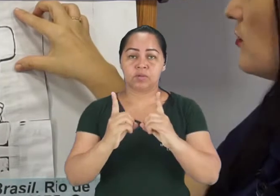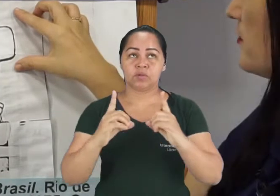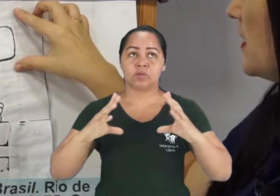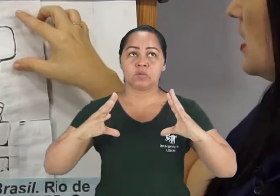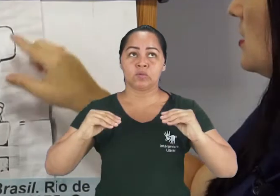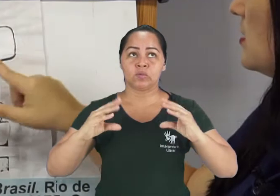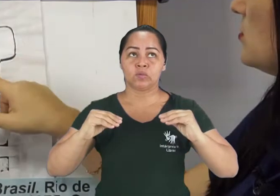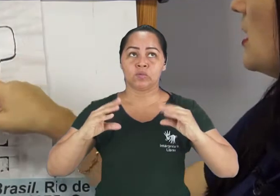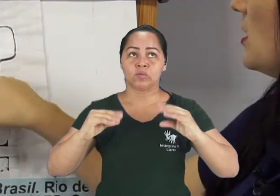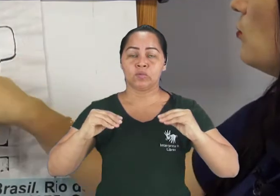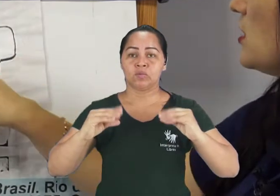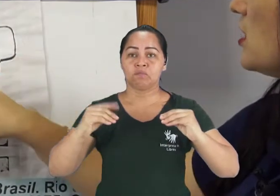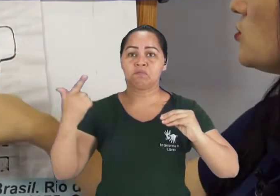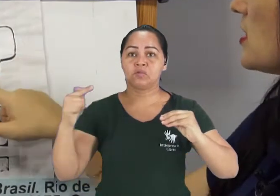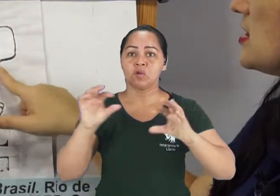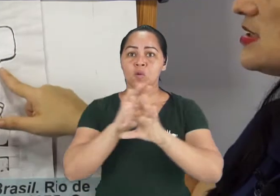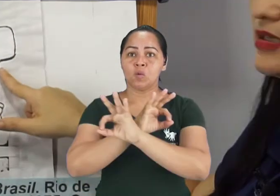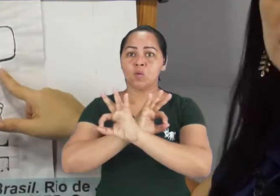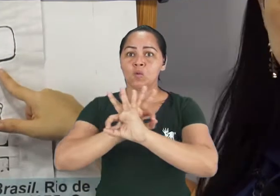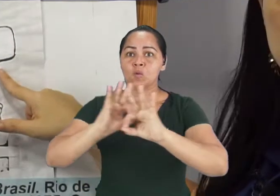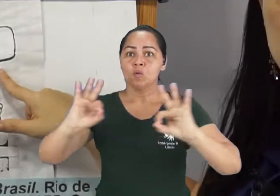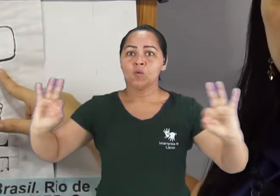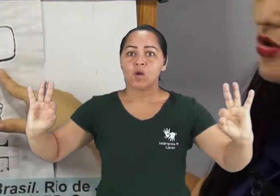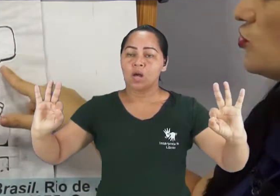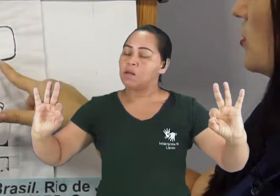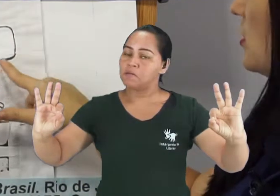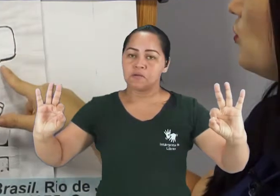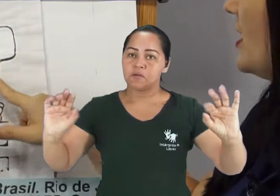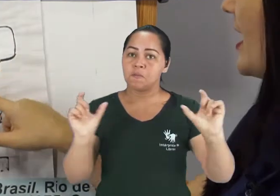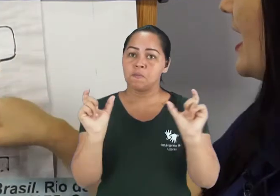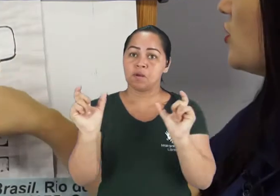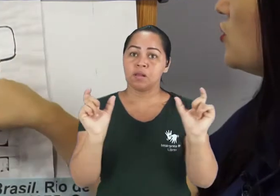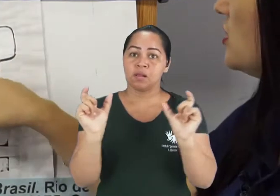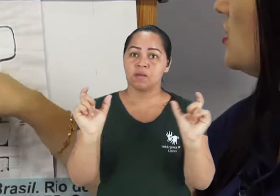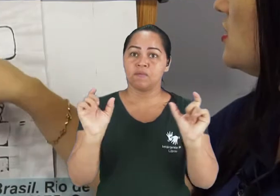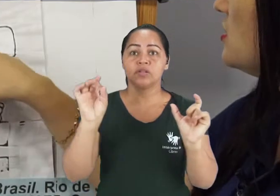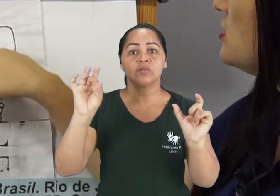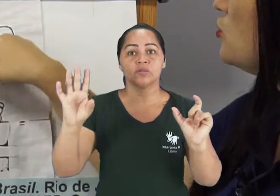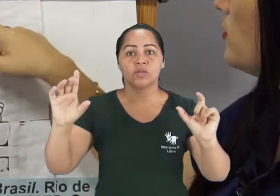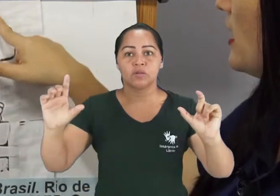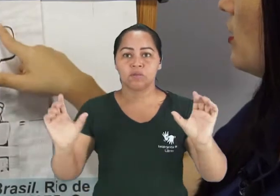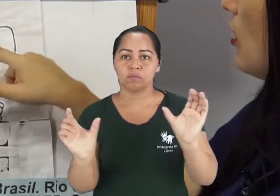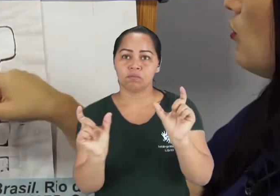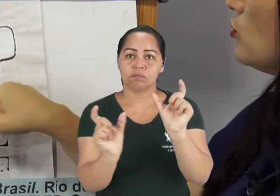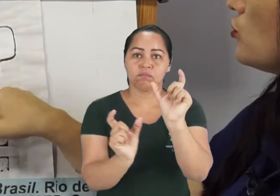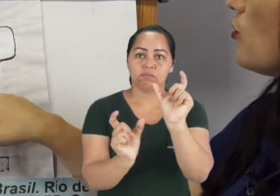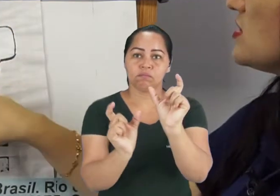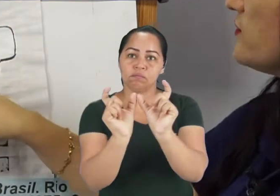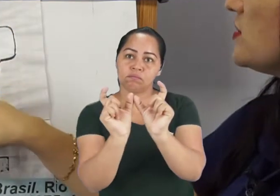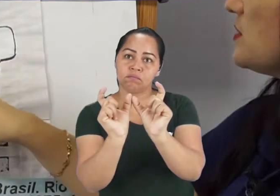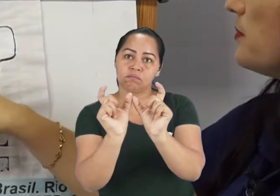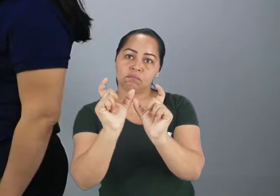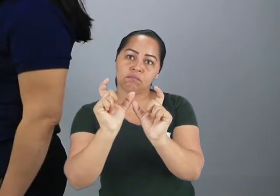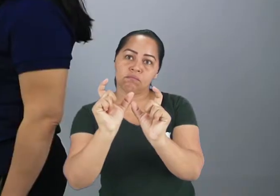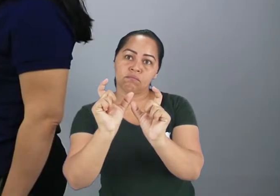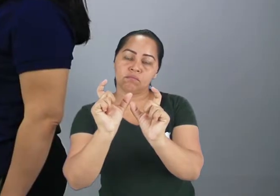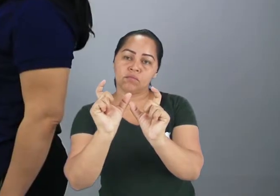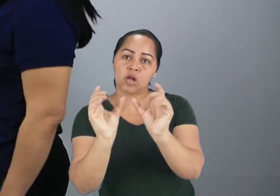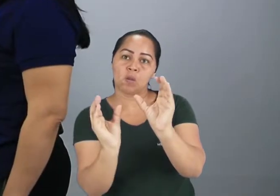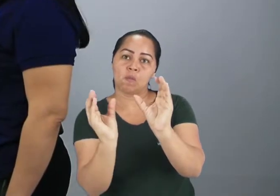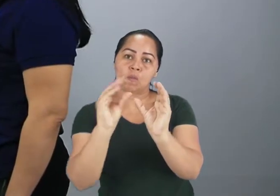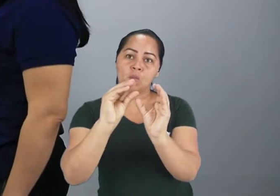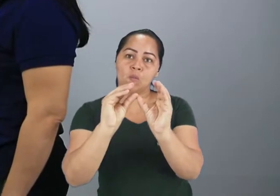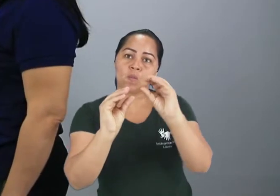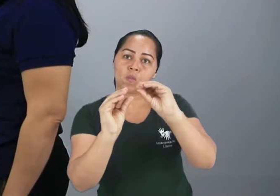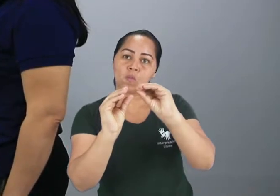de fala, ó, não tem nenhum texto aqui escrito. Só tem um encaixe de um balão ao outro, como se fosse peças